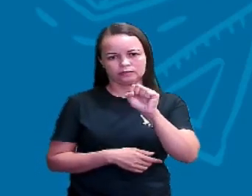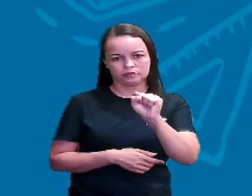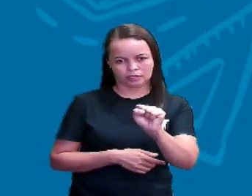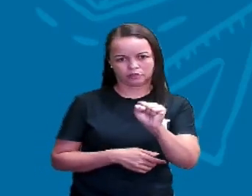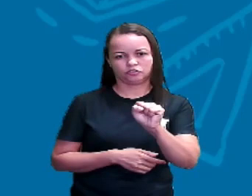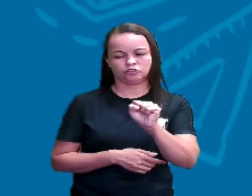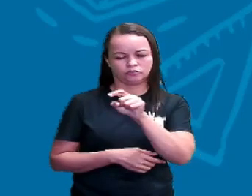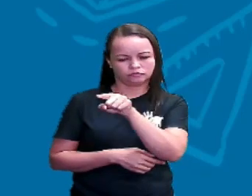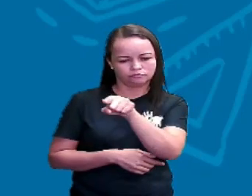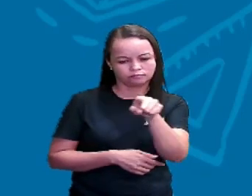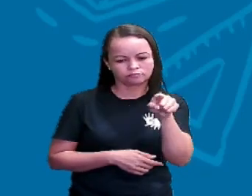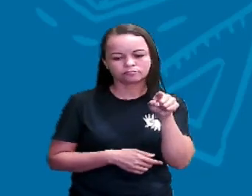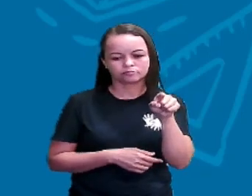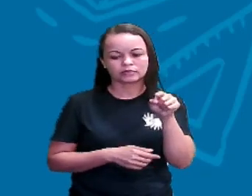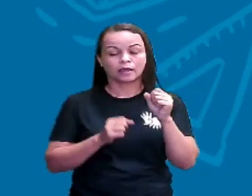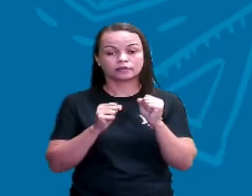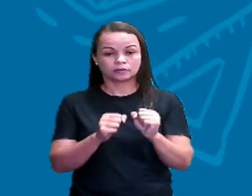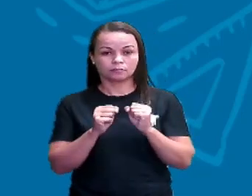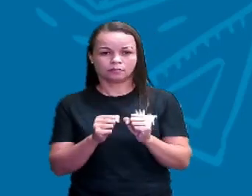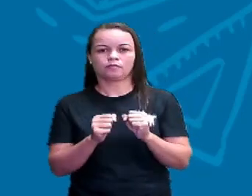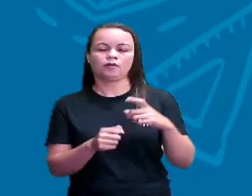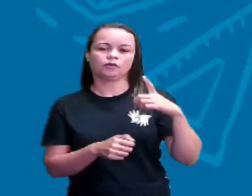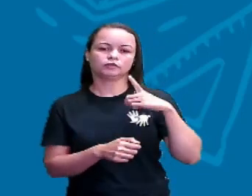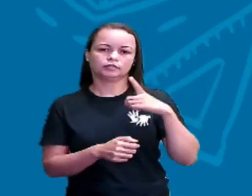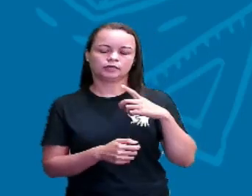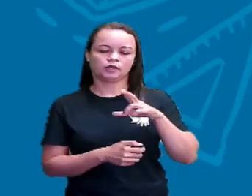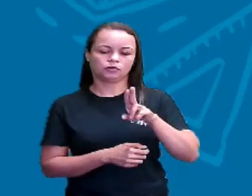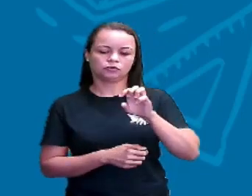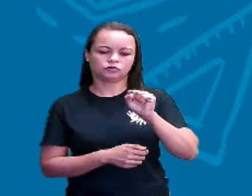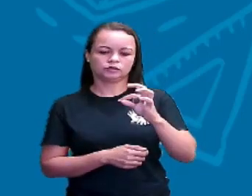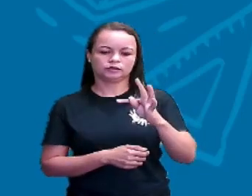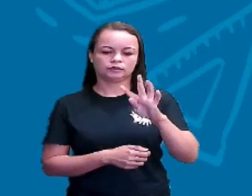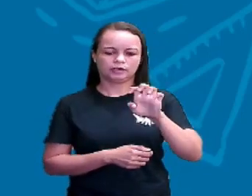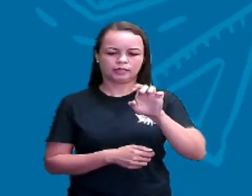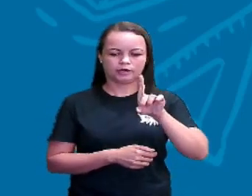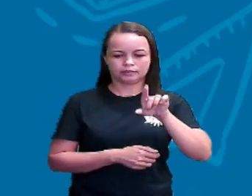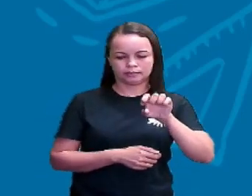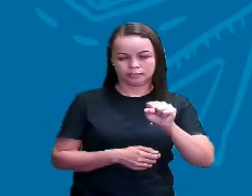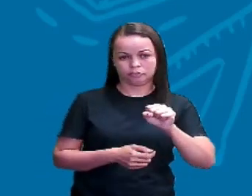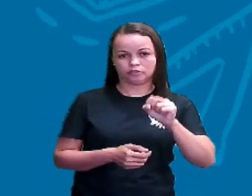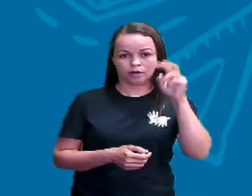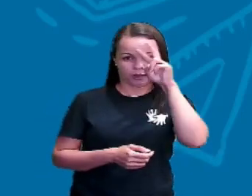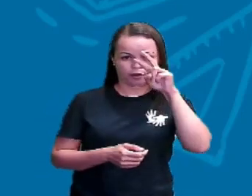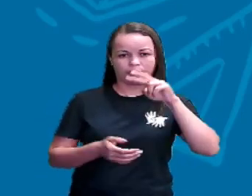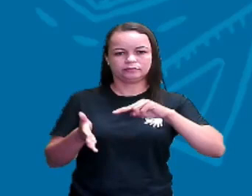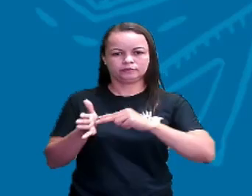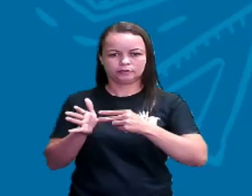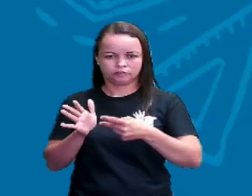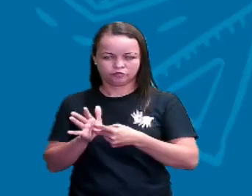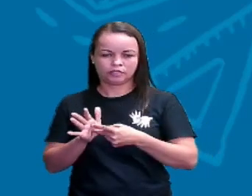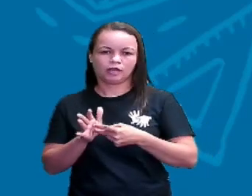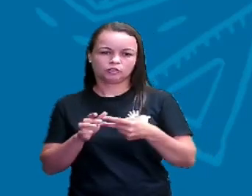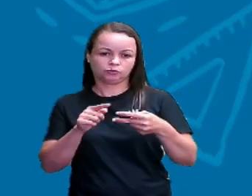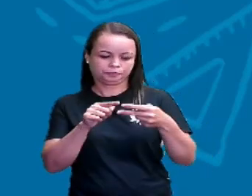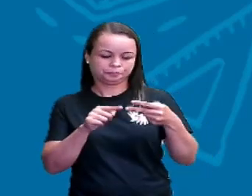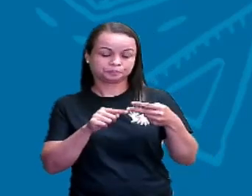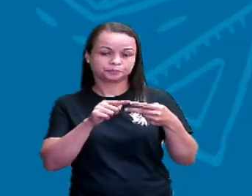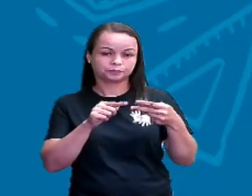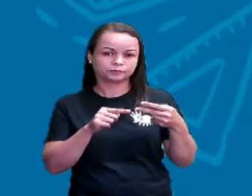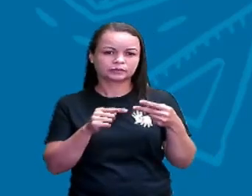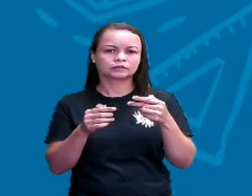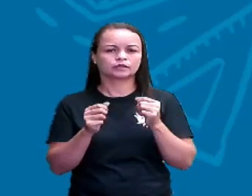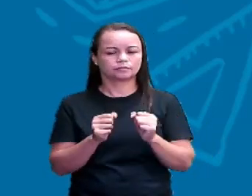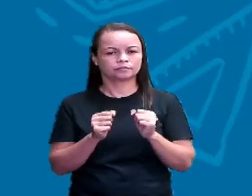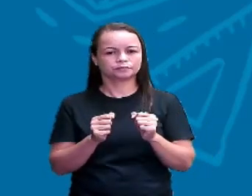falei que o usted ele pode ter, né, dois significados. Quando a gente usa de maneira geral, ele pode ter